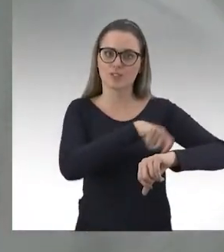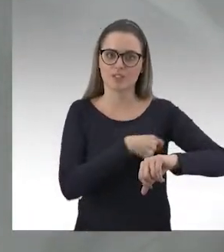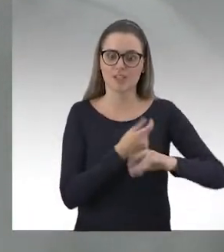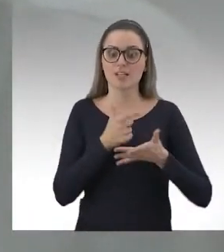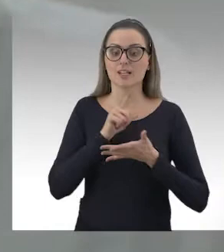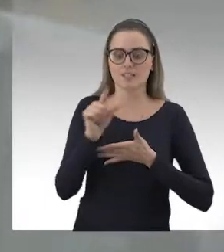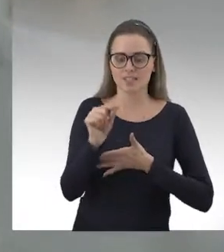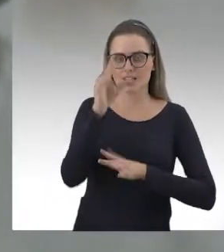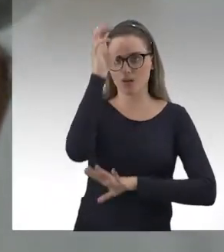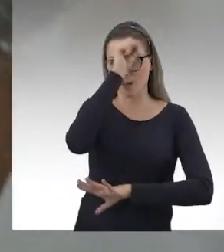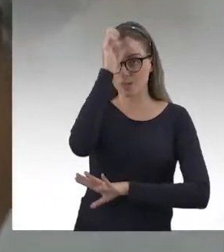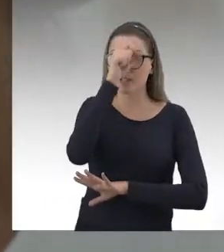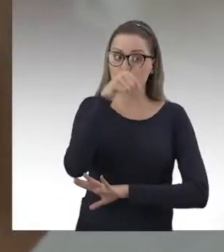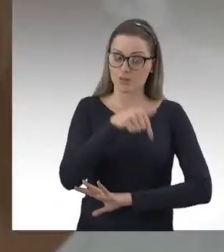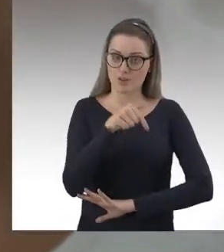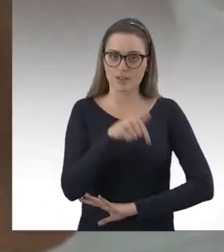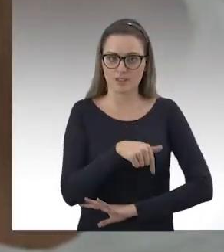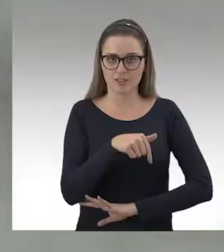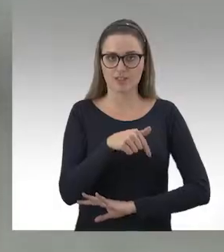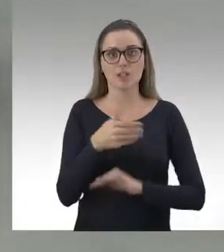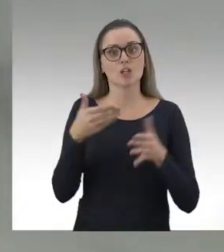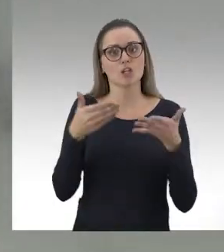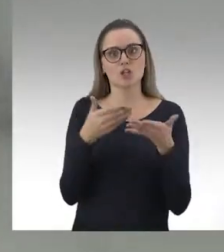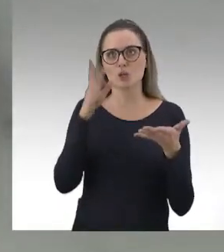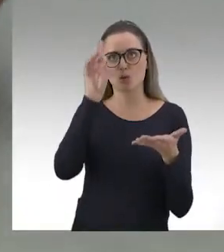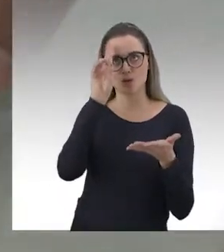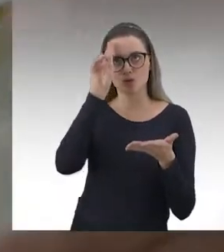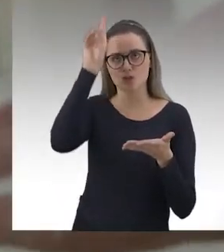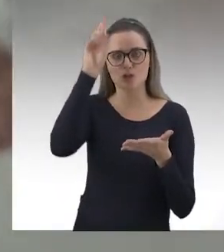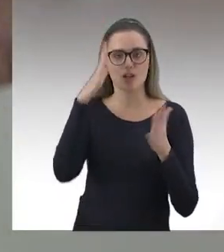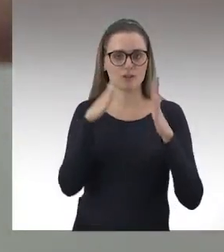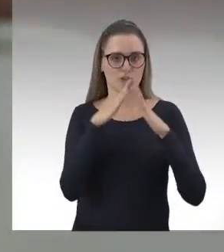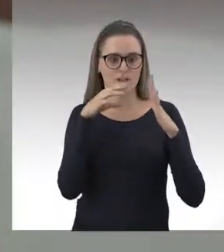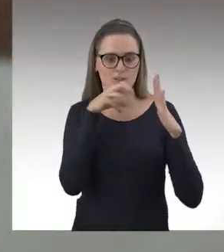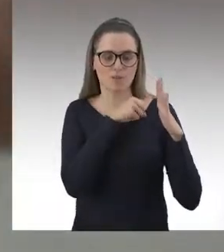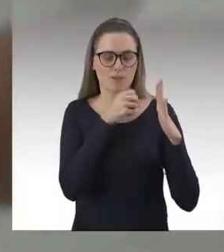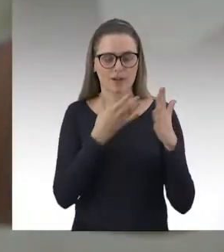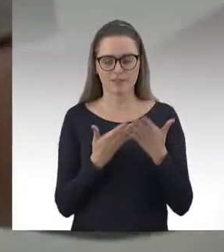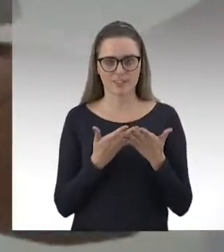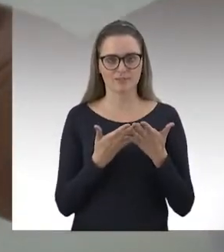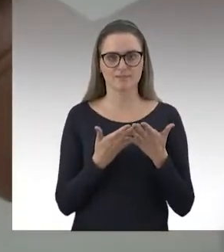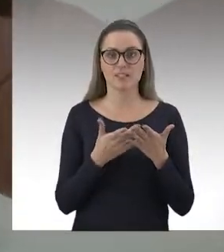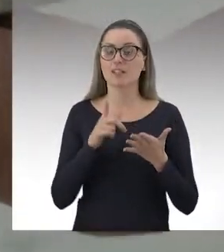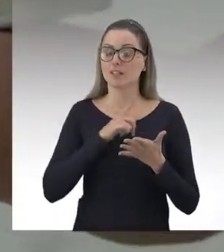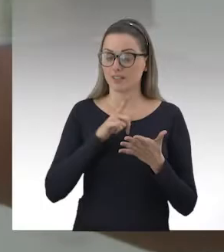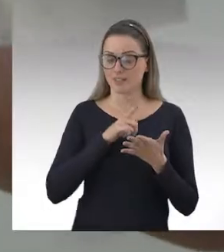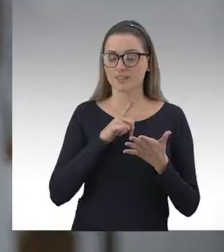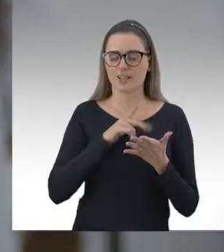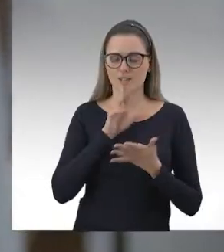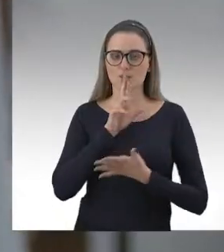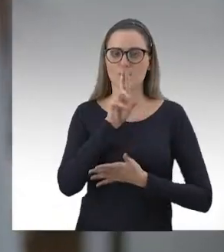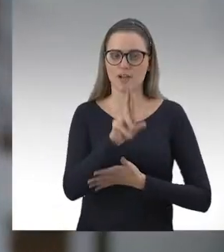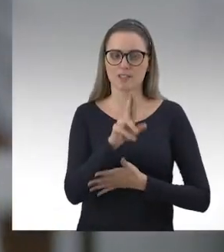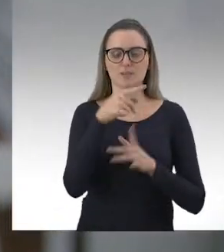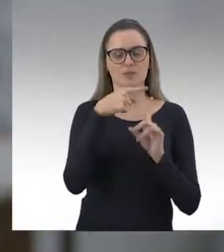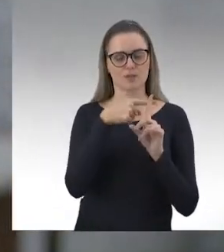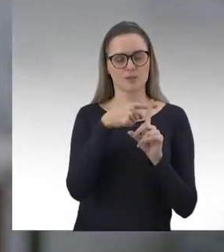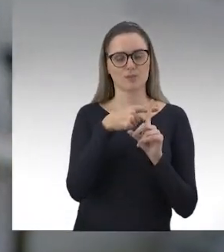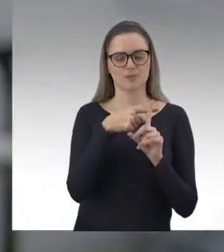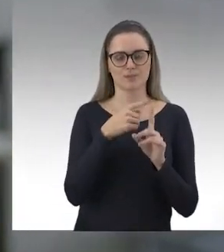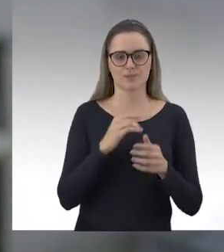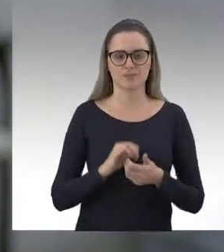daqui, que aprenderam aqui e que estão chefes de padaria, então tem um resultado com